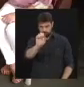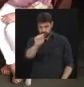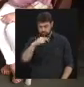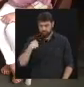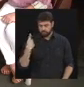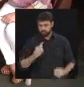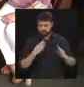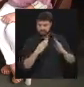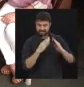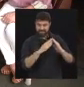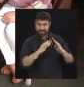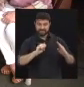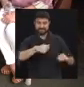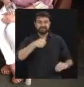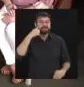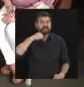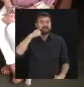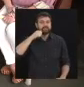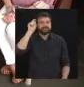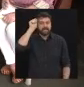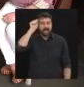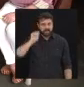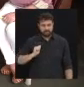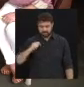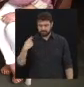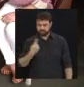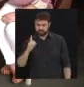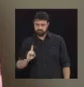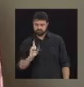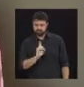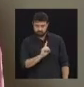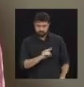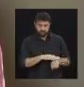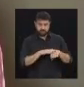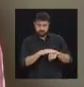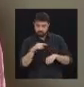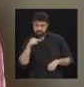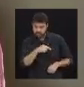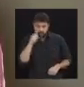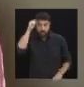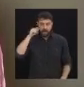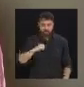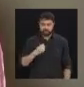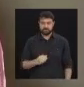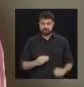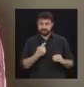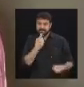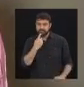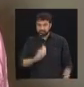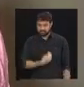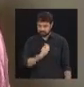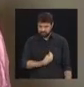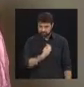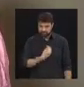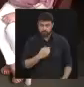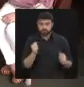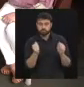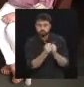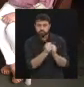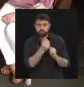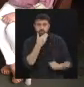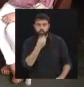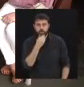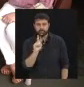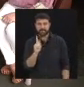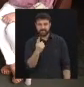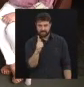casa da Amanda. Obrigada, Amanda, por ter recebido a gente aqui. A Amanda, ela tem 20 anos, é de Campinas. Ela e o Gabriel, que